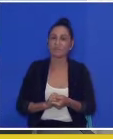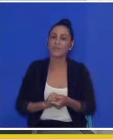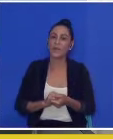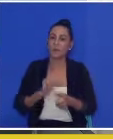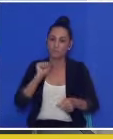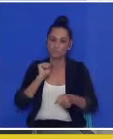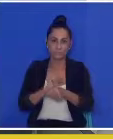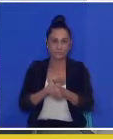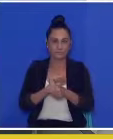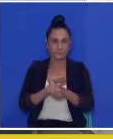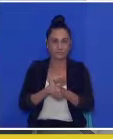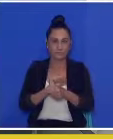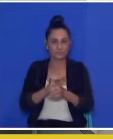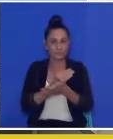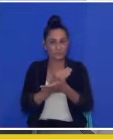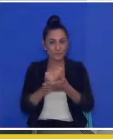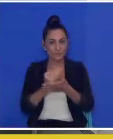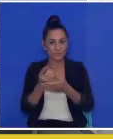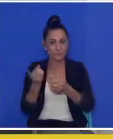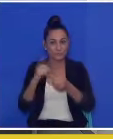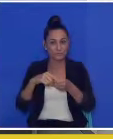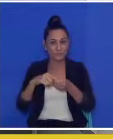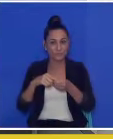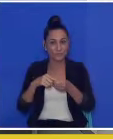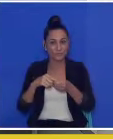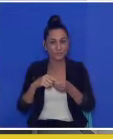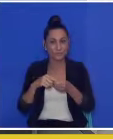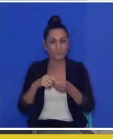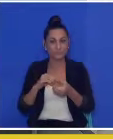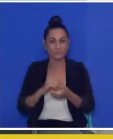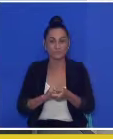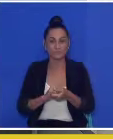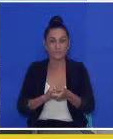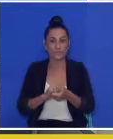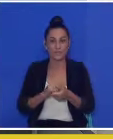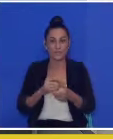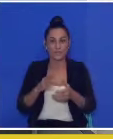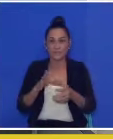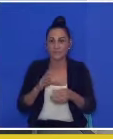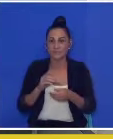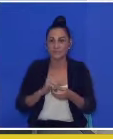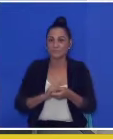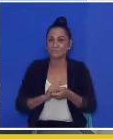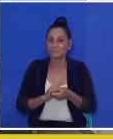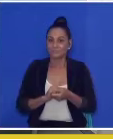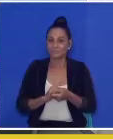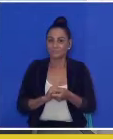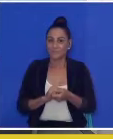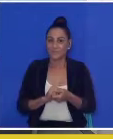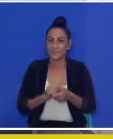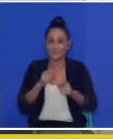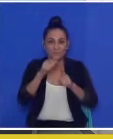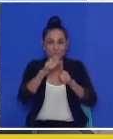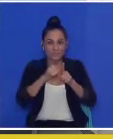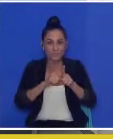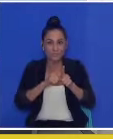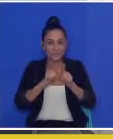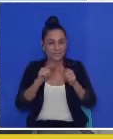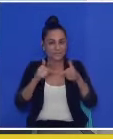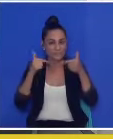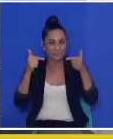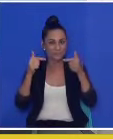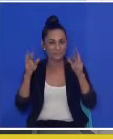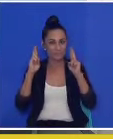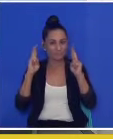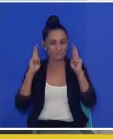O globo parou, vamos reiniciar o funcionamento do globo. Você na expectativa, qual será o mês da sorte, hein?